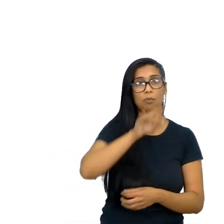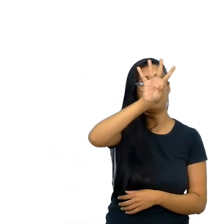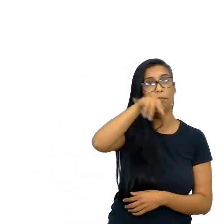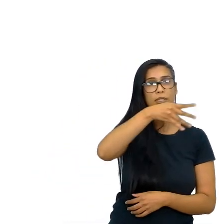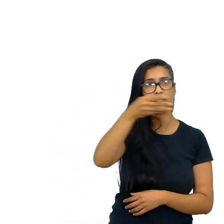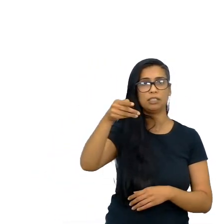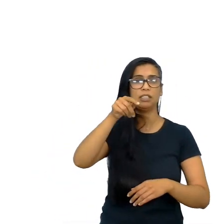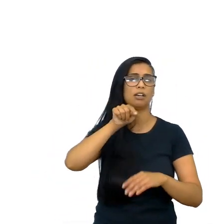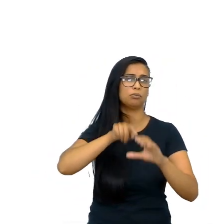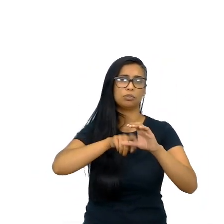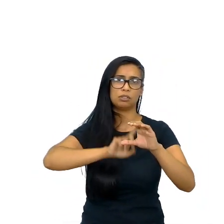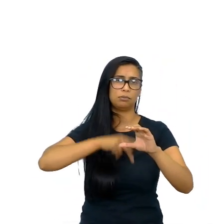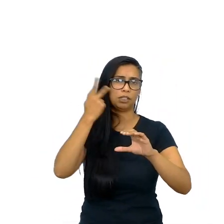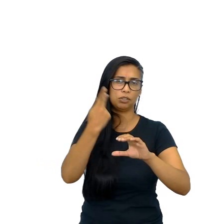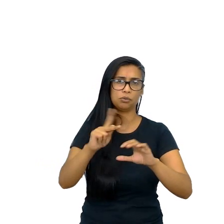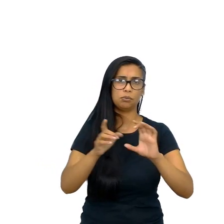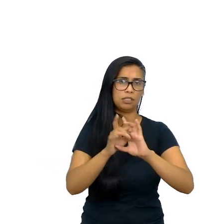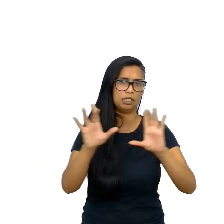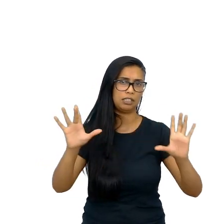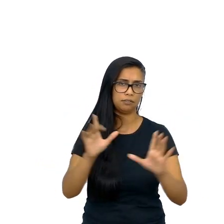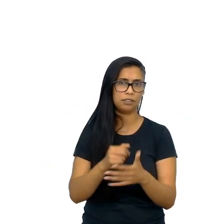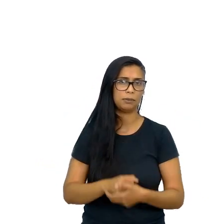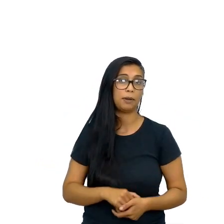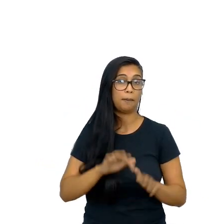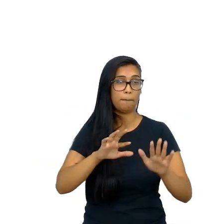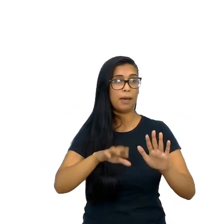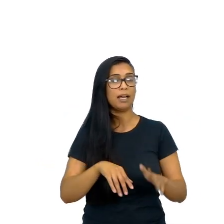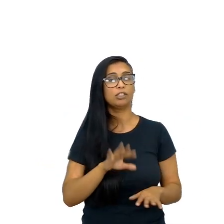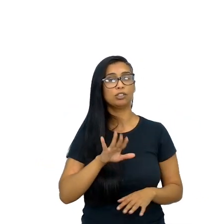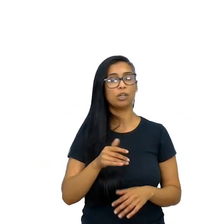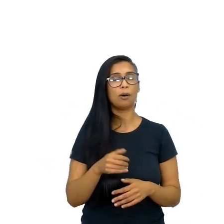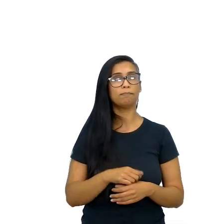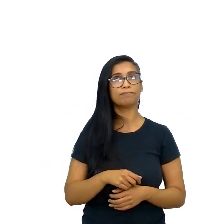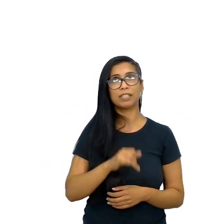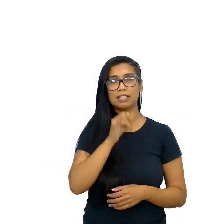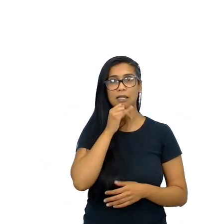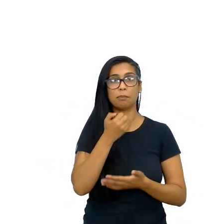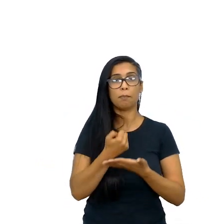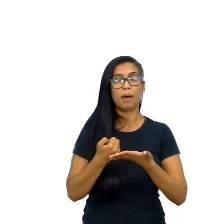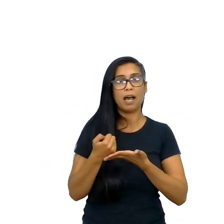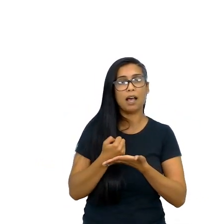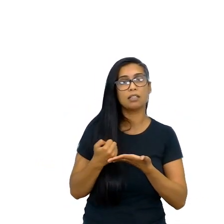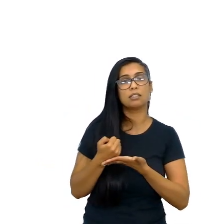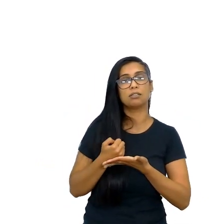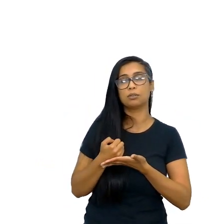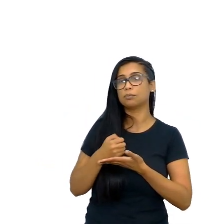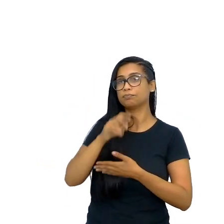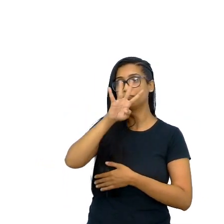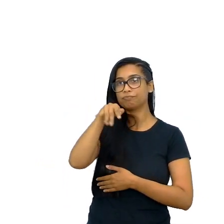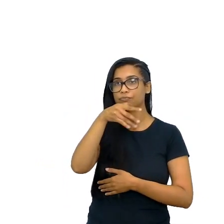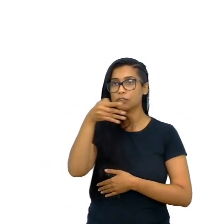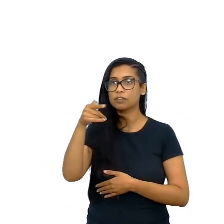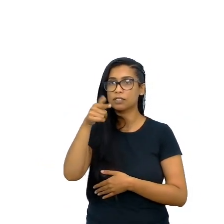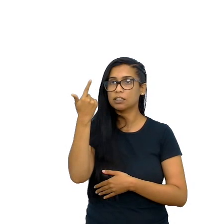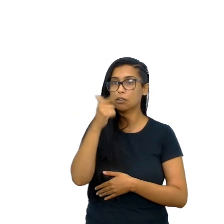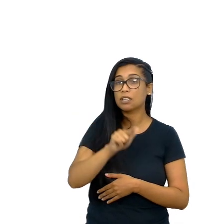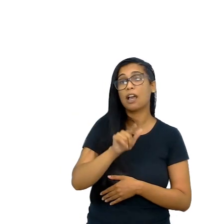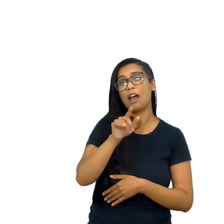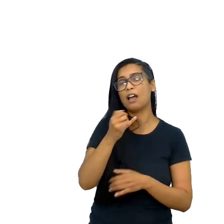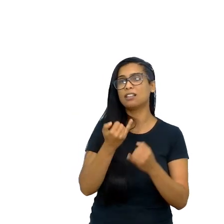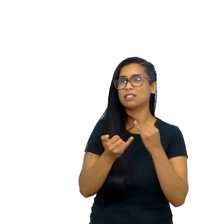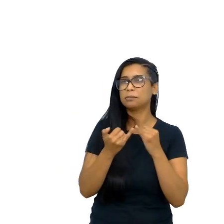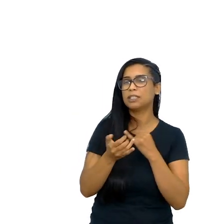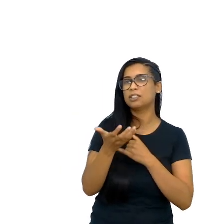plenamente, ele atingiu parcialmente ou não atingiu, no caso aqui, dos elementos linguísticos